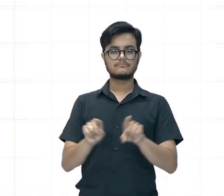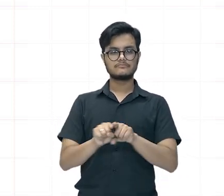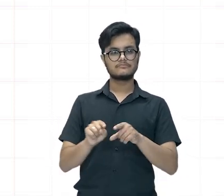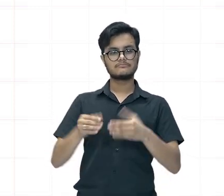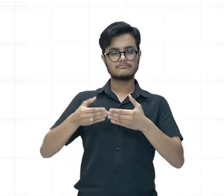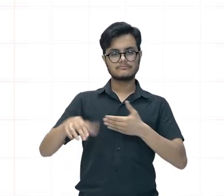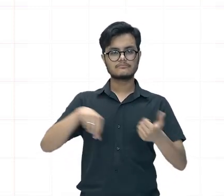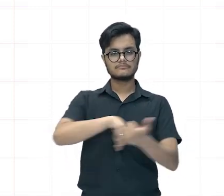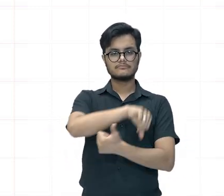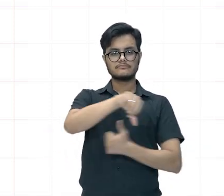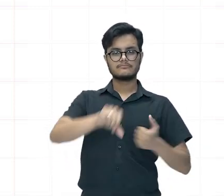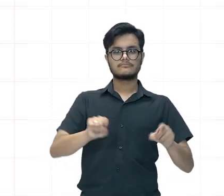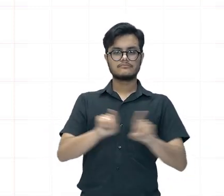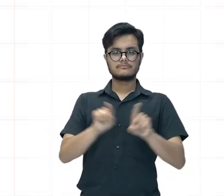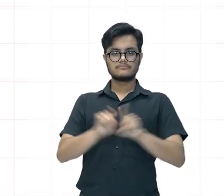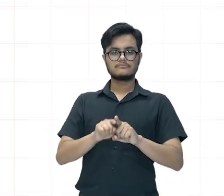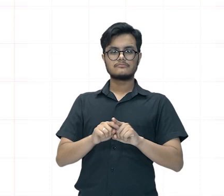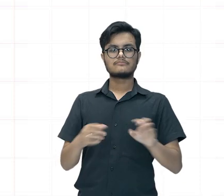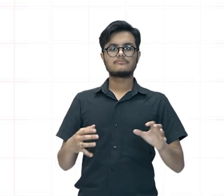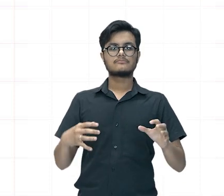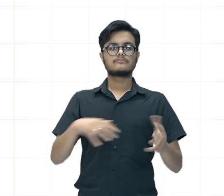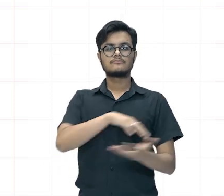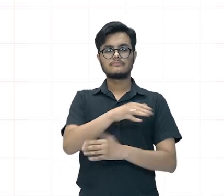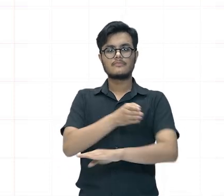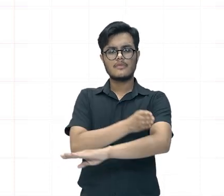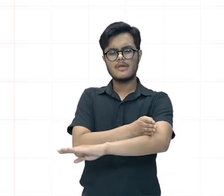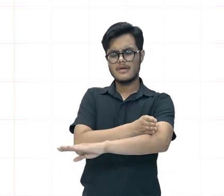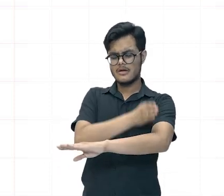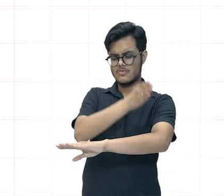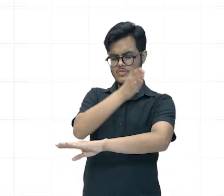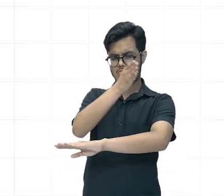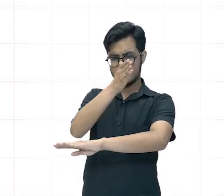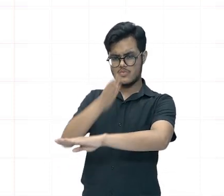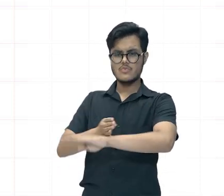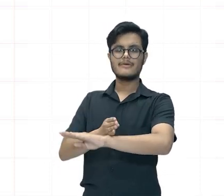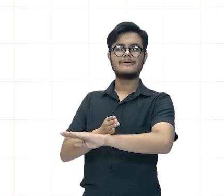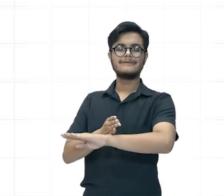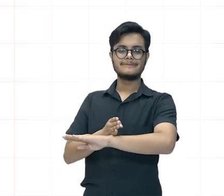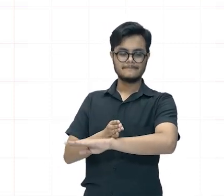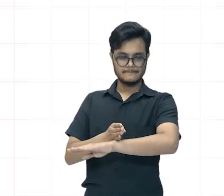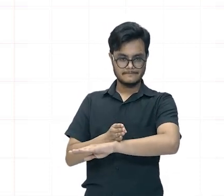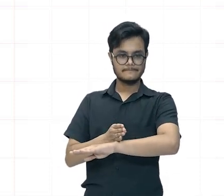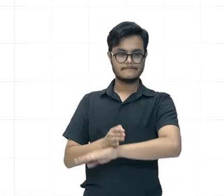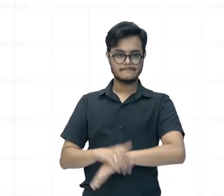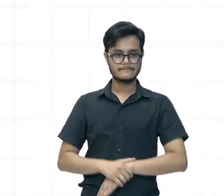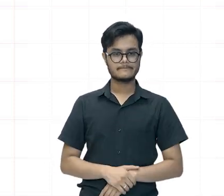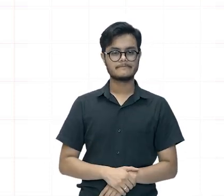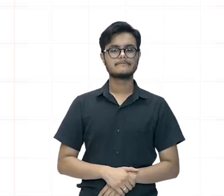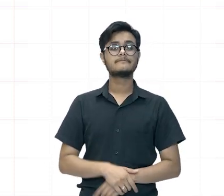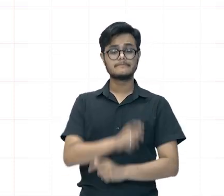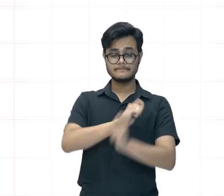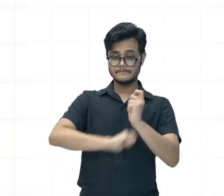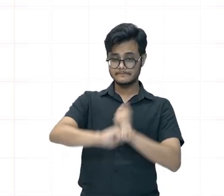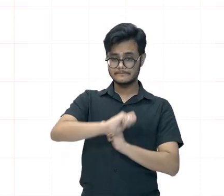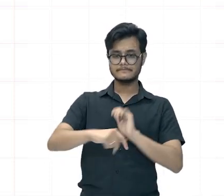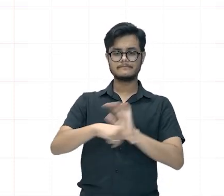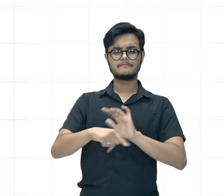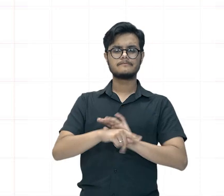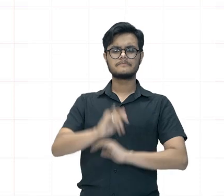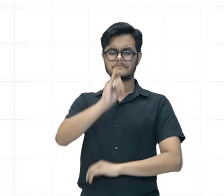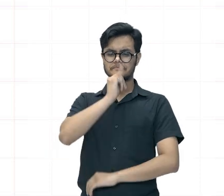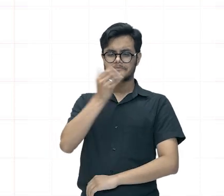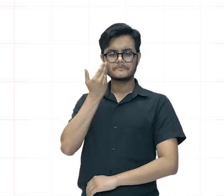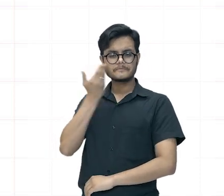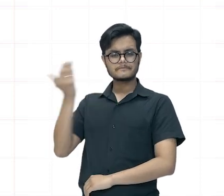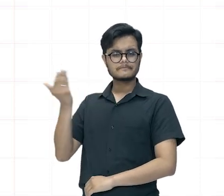será modificada com o renascimento das cidades e do comércio então na Baixa Idade Média. Acompanha ali comigo